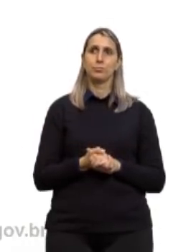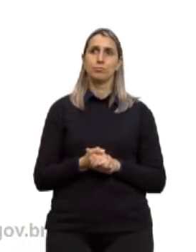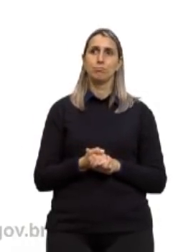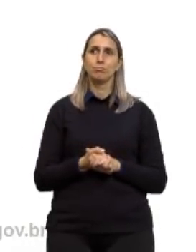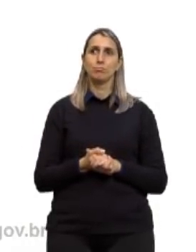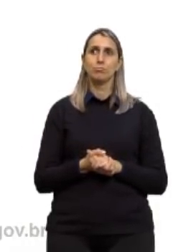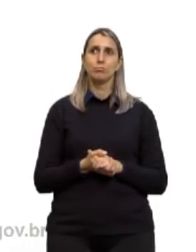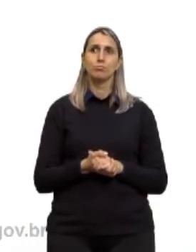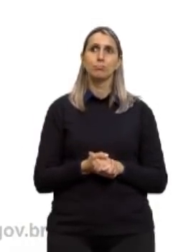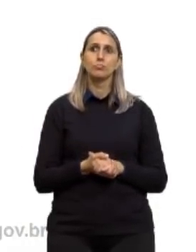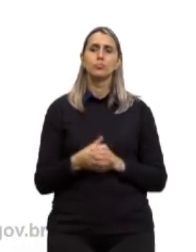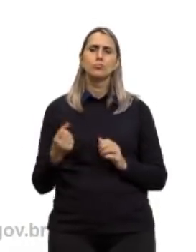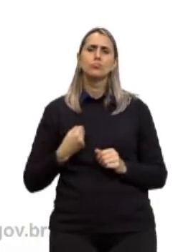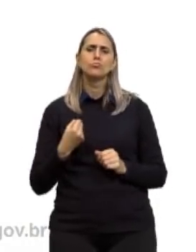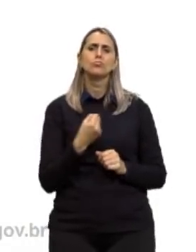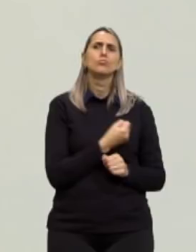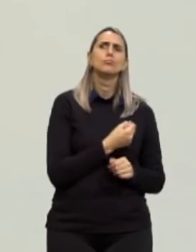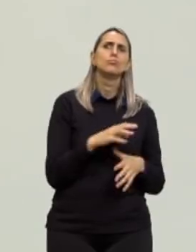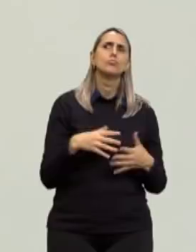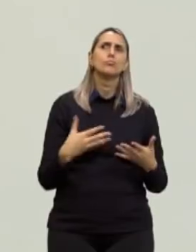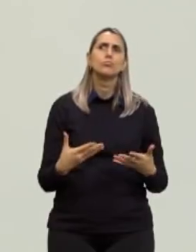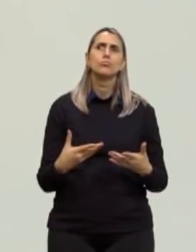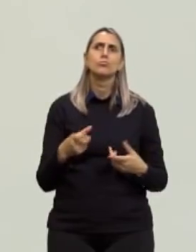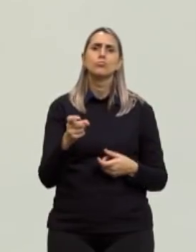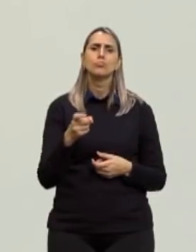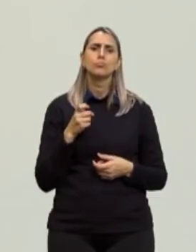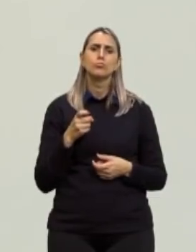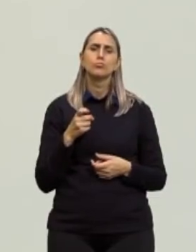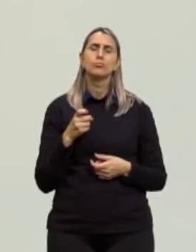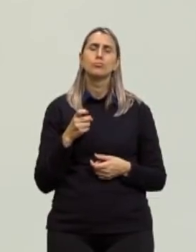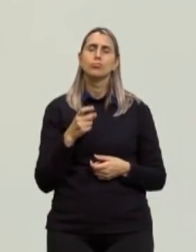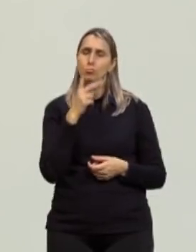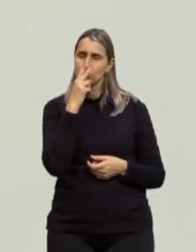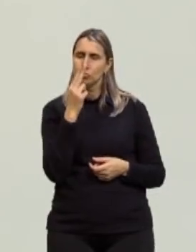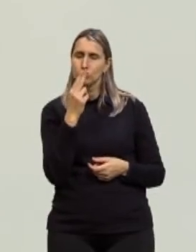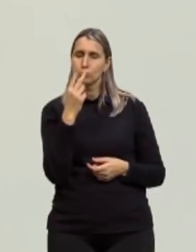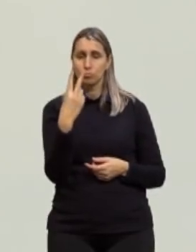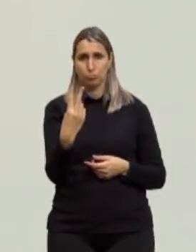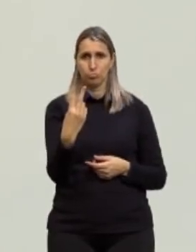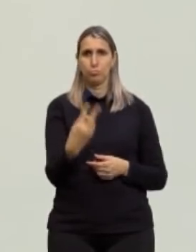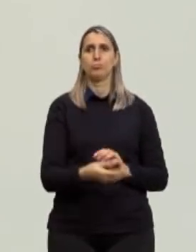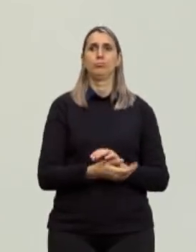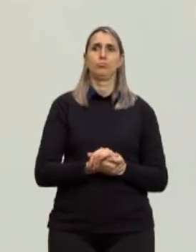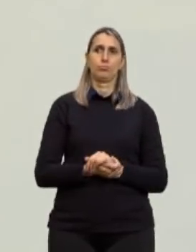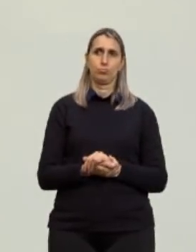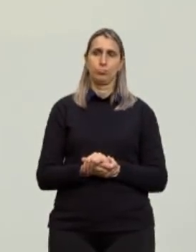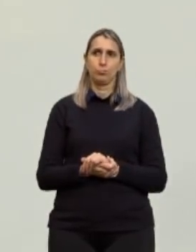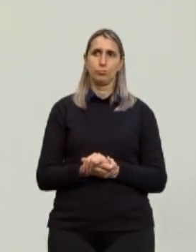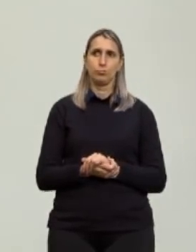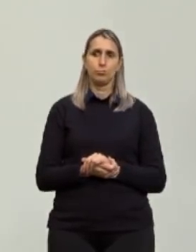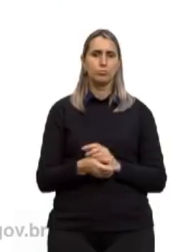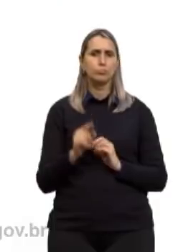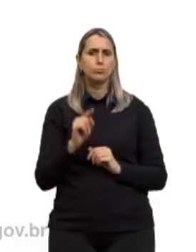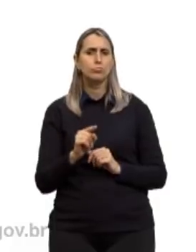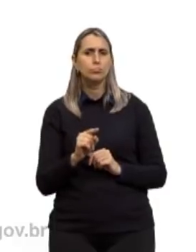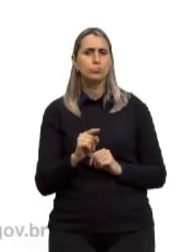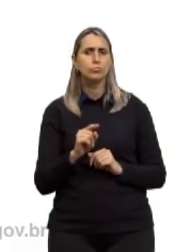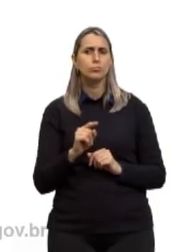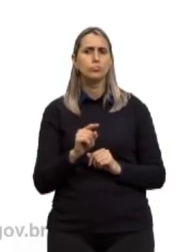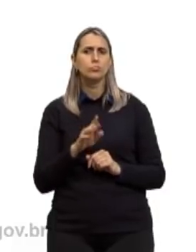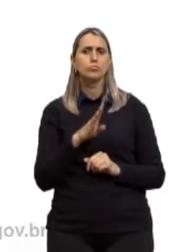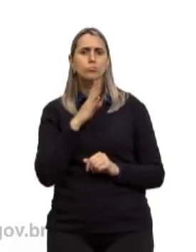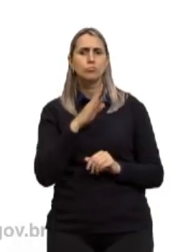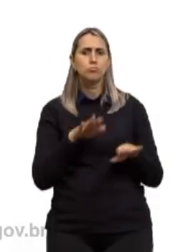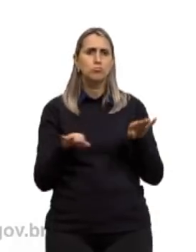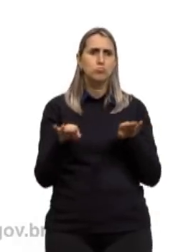então o valor de quem do nosso x é dois e aí nós vamos verificar da